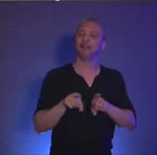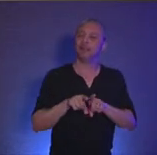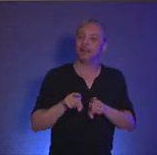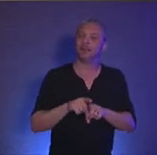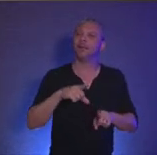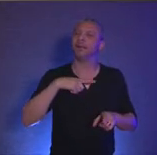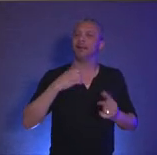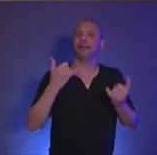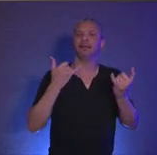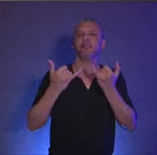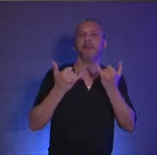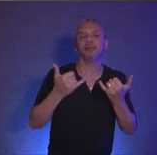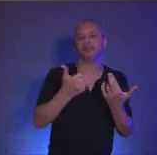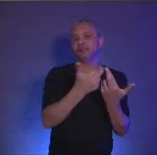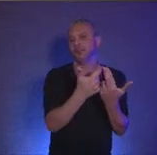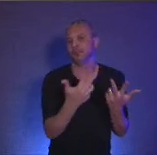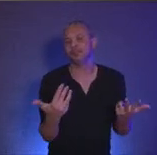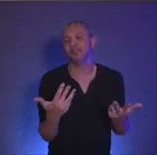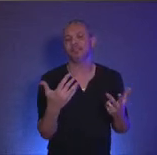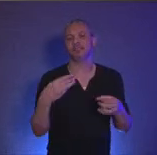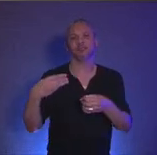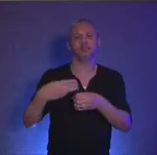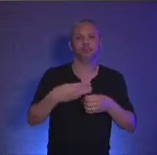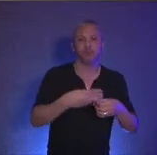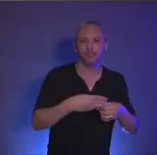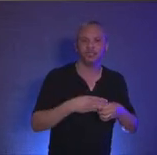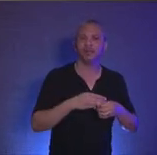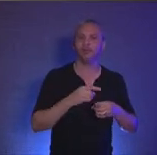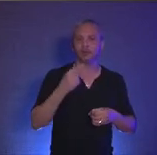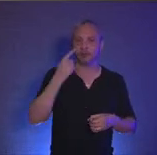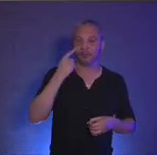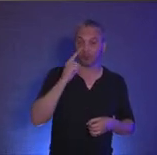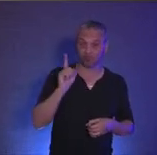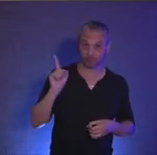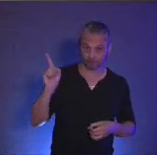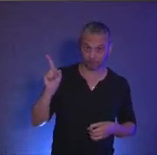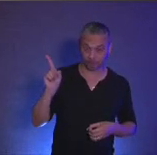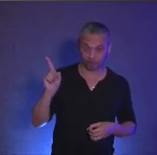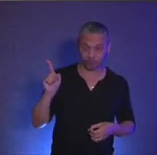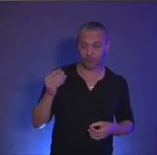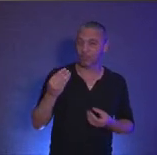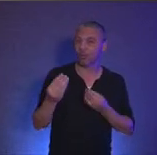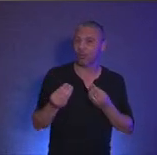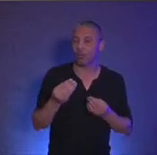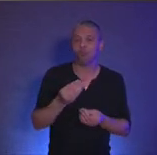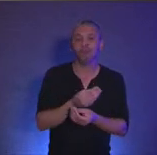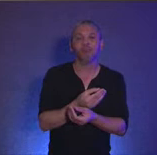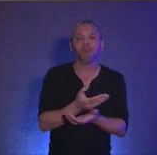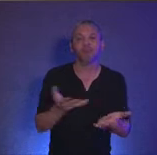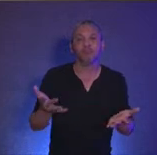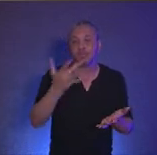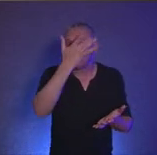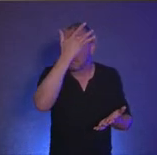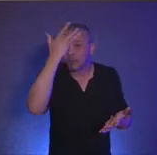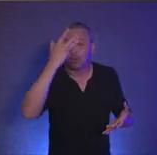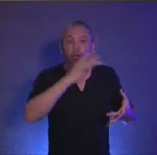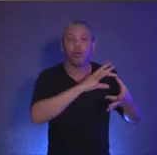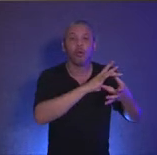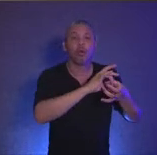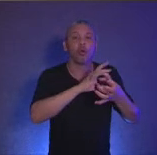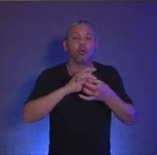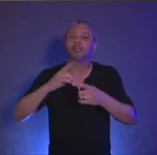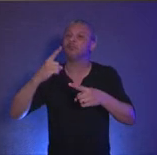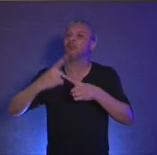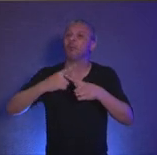dados nesses municípios, que são essas lentes ali em cima. A nossa ideia era de oferecer assim, alguns contextos do porquê que